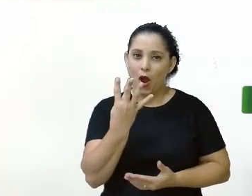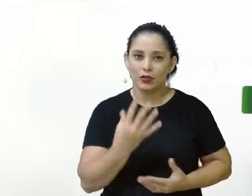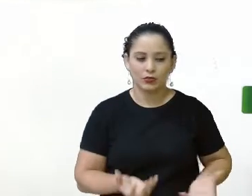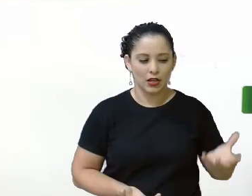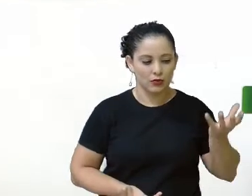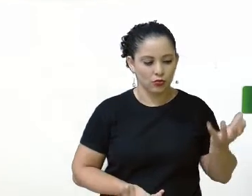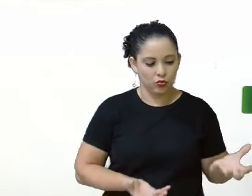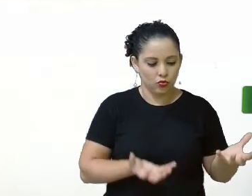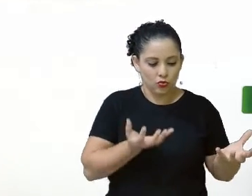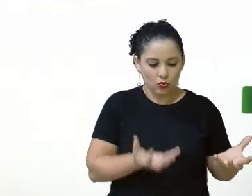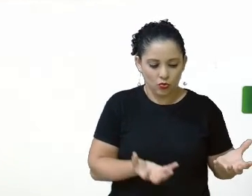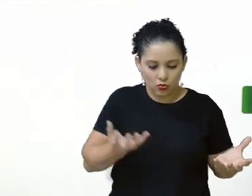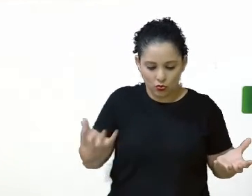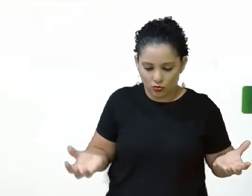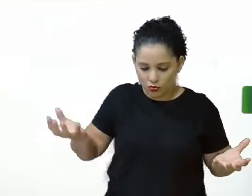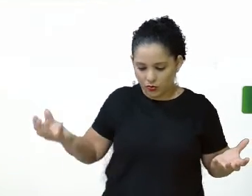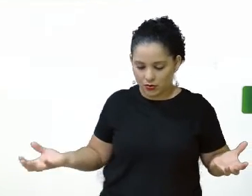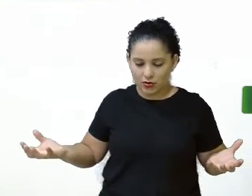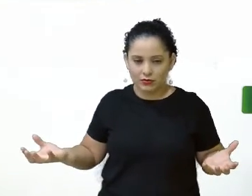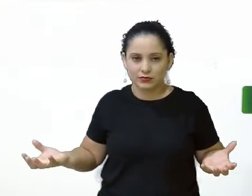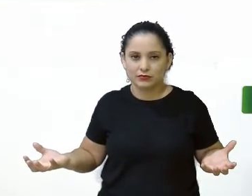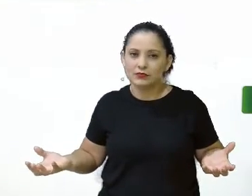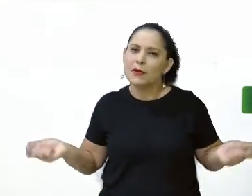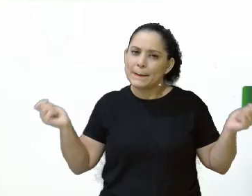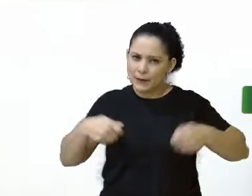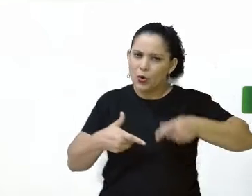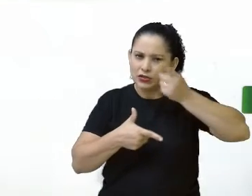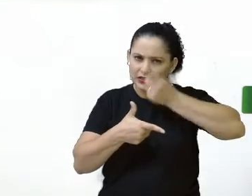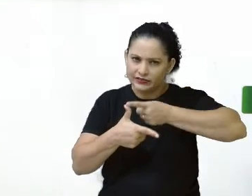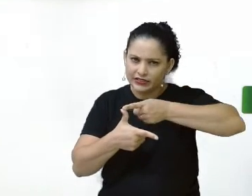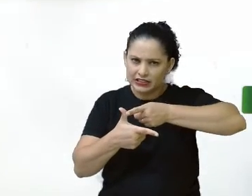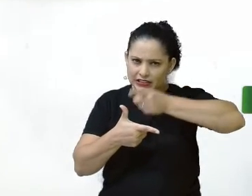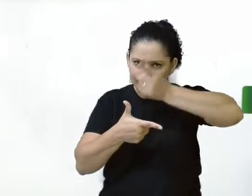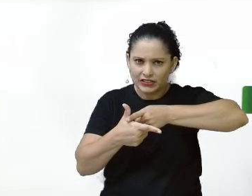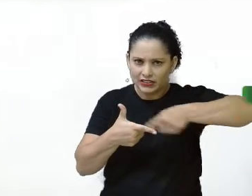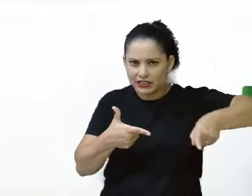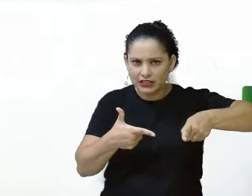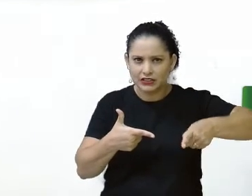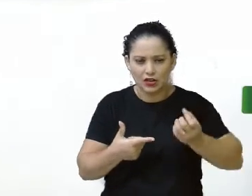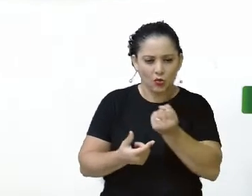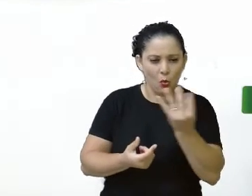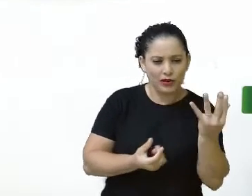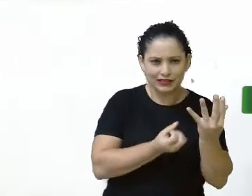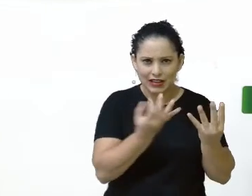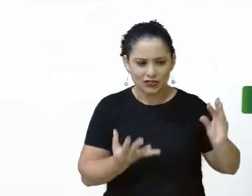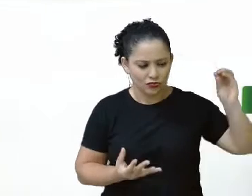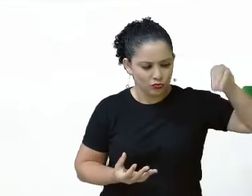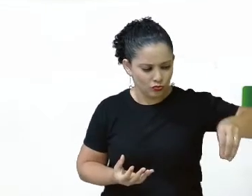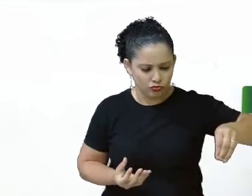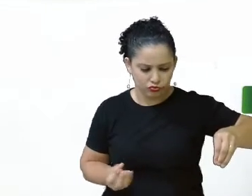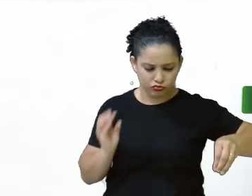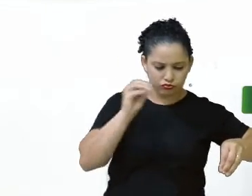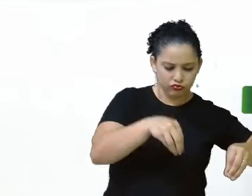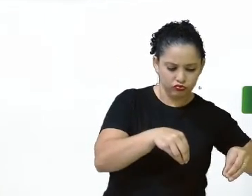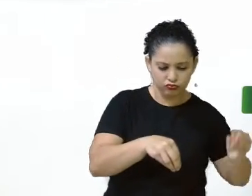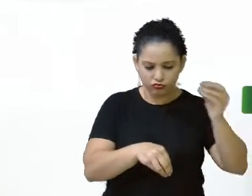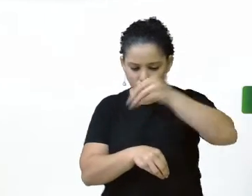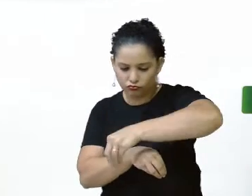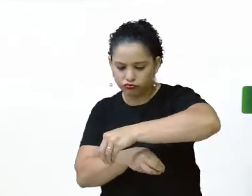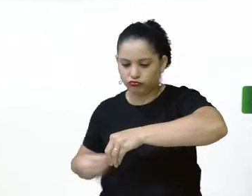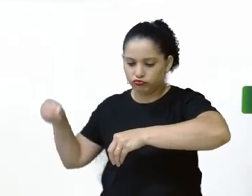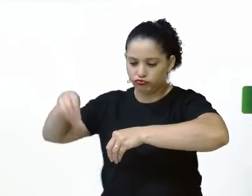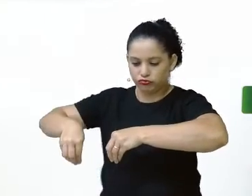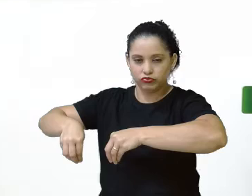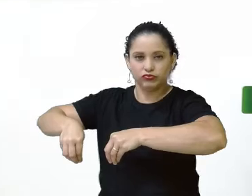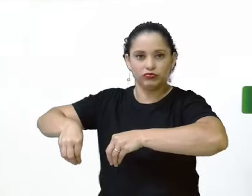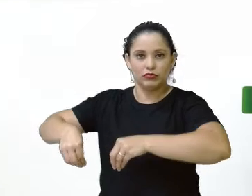Eita, professora, dá para dividir de uma vez? Dá. Eu posso pegar as quantidades e já colocar na cesta. Mas eu quero